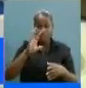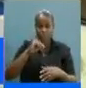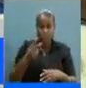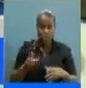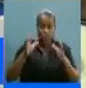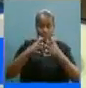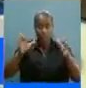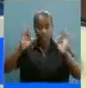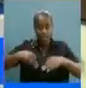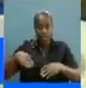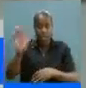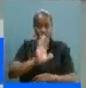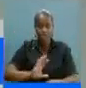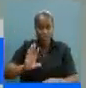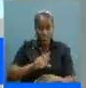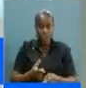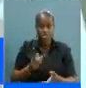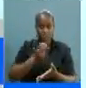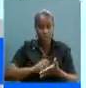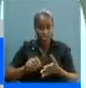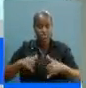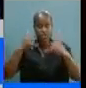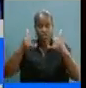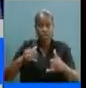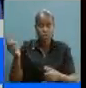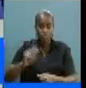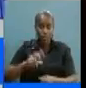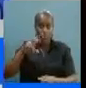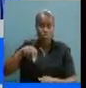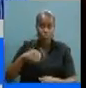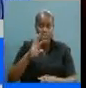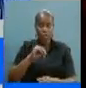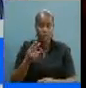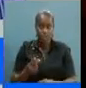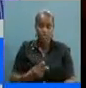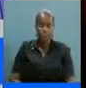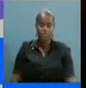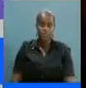final nacional está agendada para o próximo mês de novembro em São Vicente.